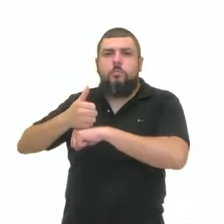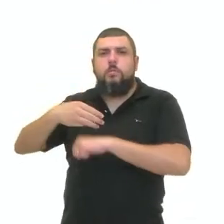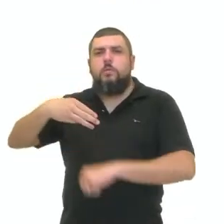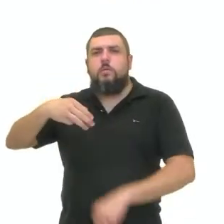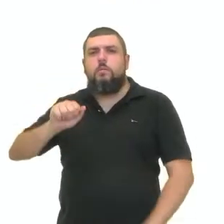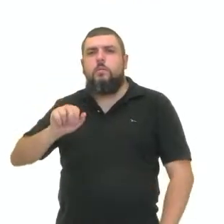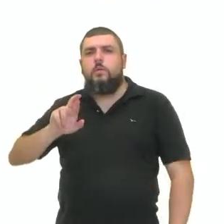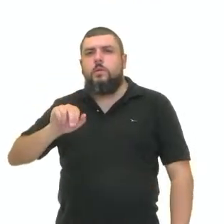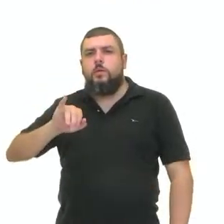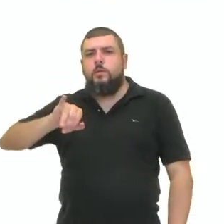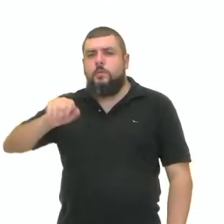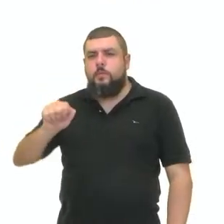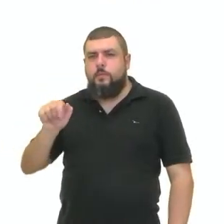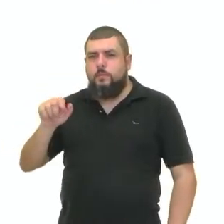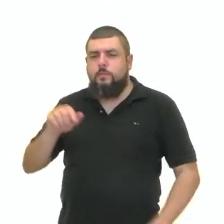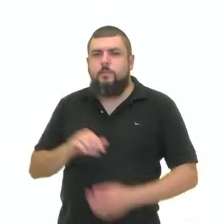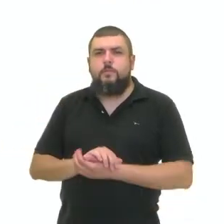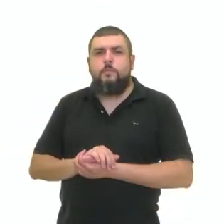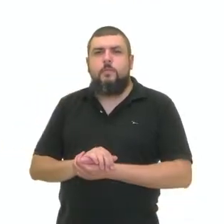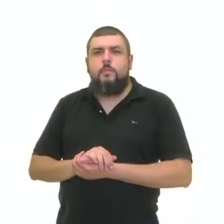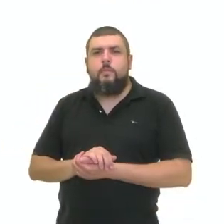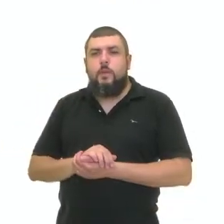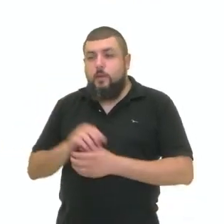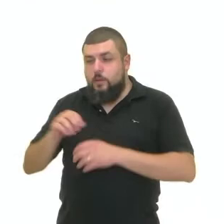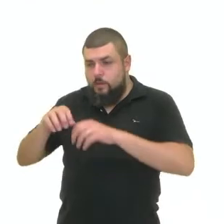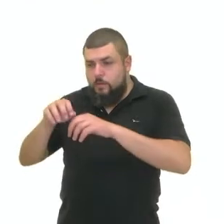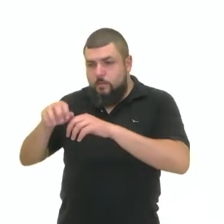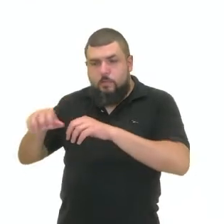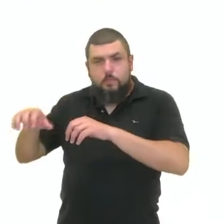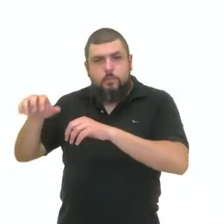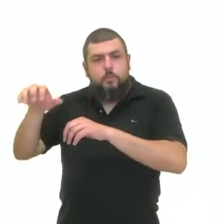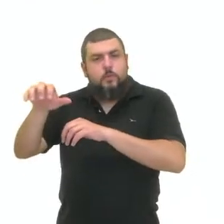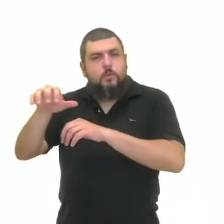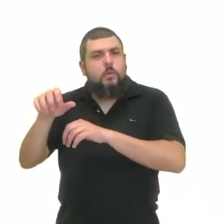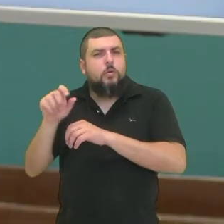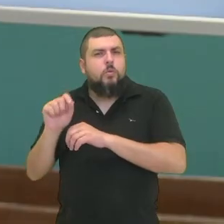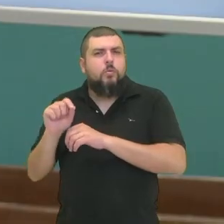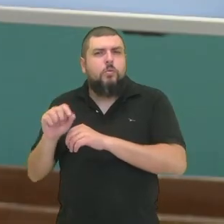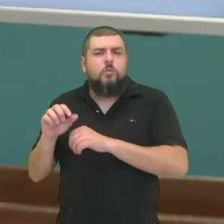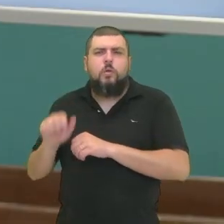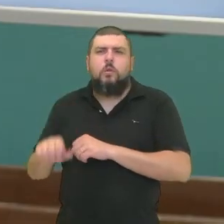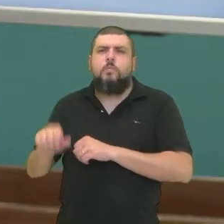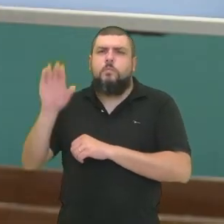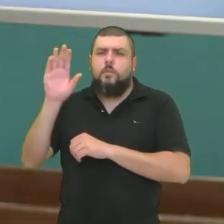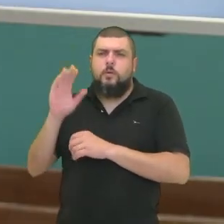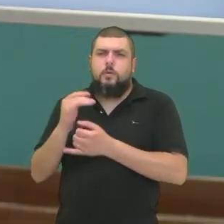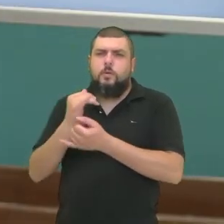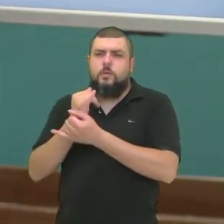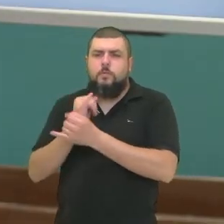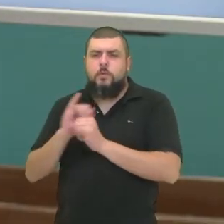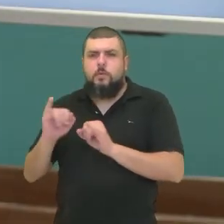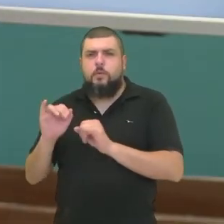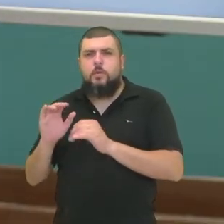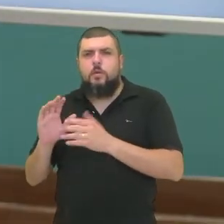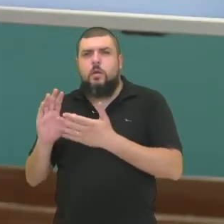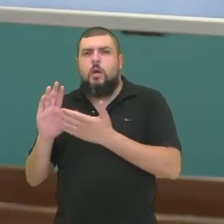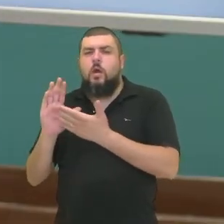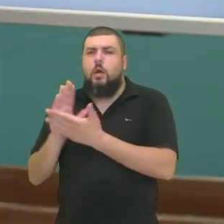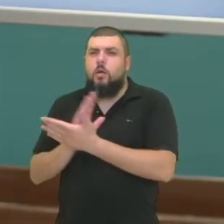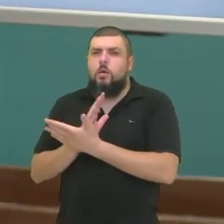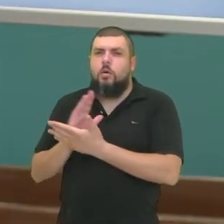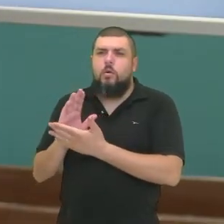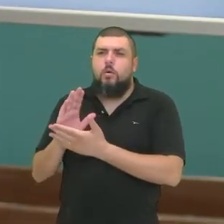desses todos é que acabavam sendo um pouco mais independente alguns com dominância